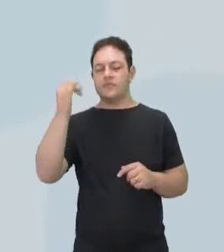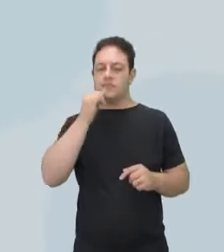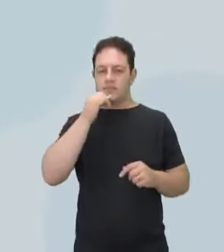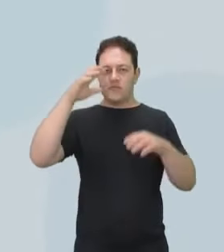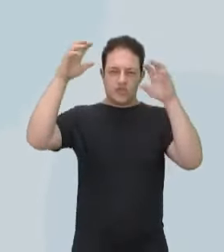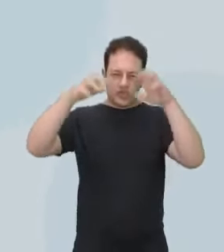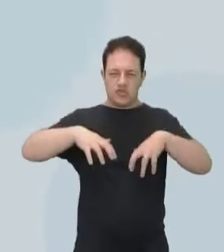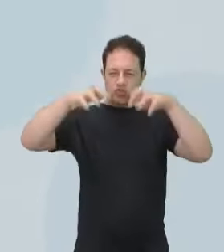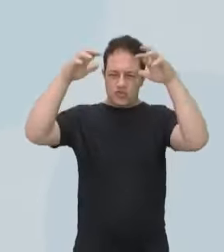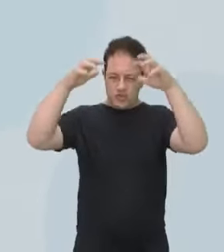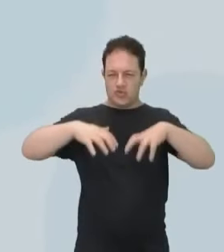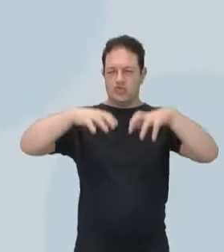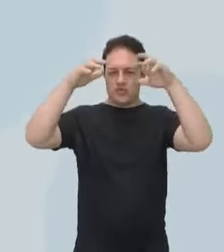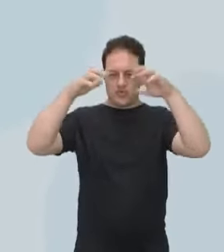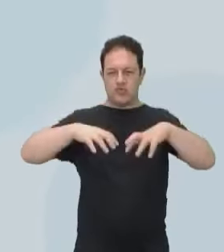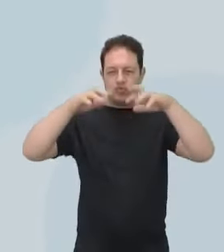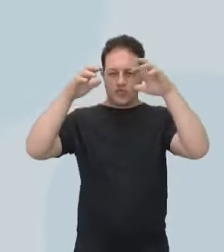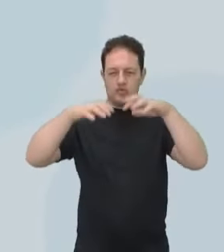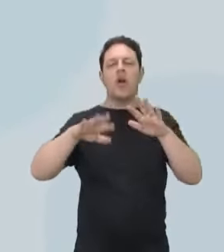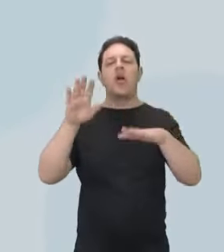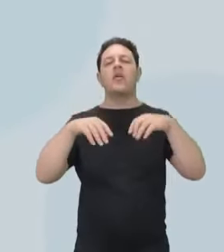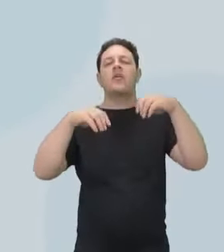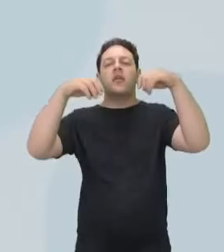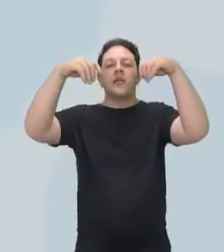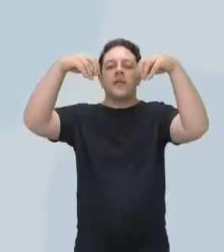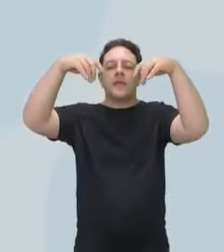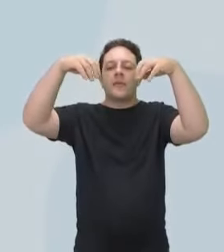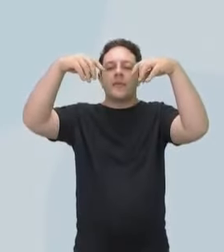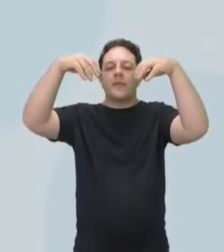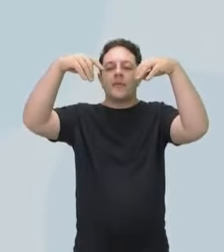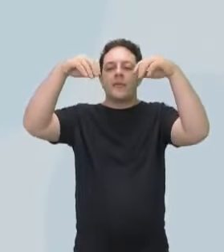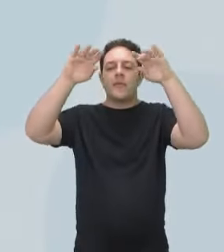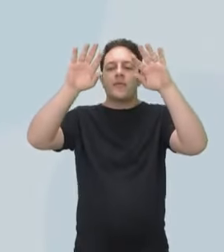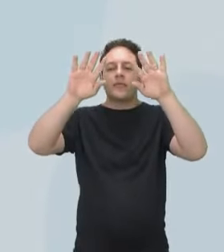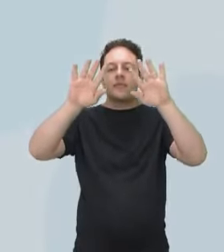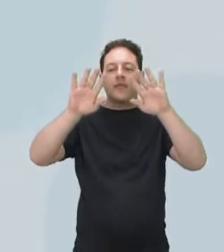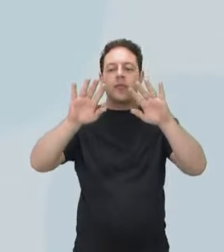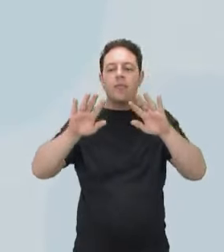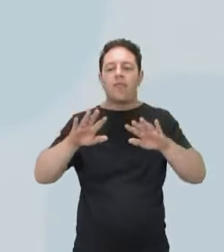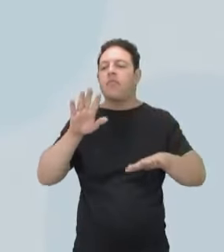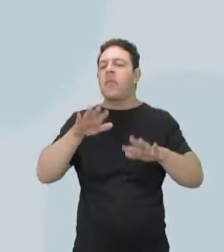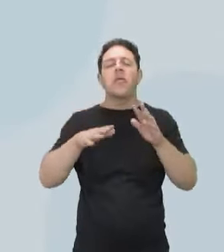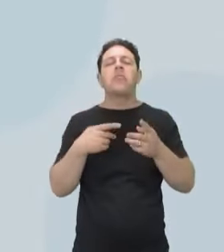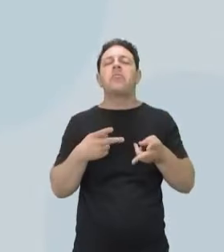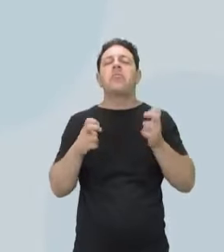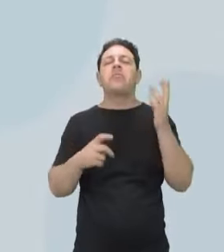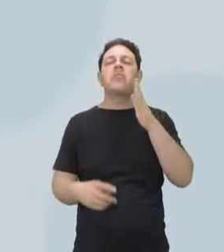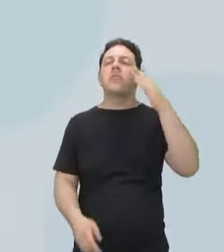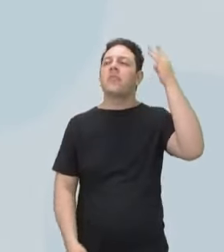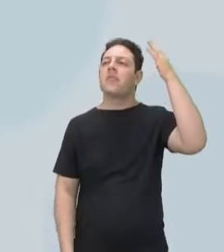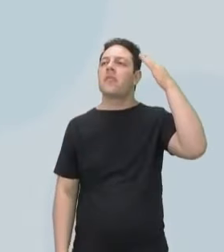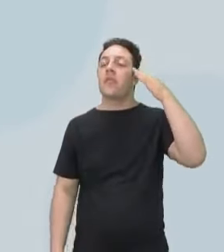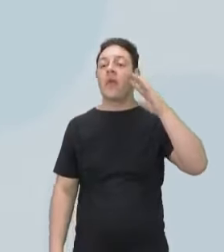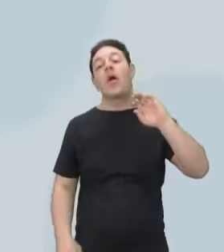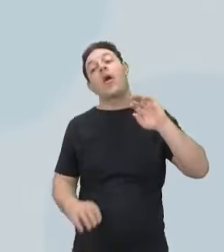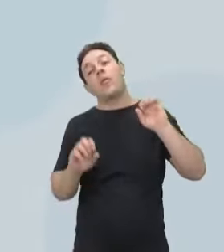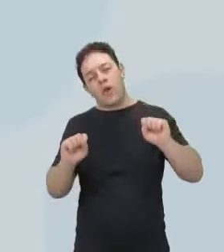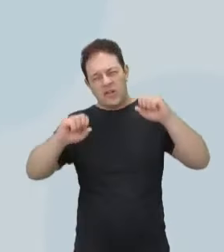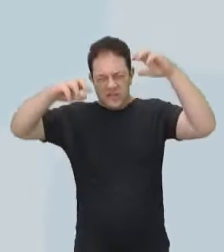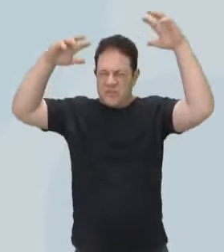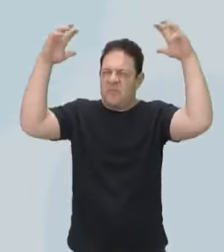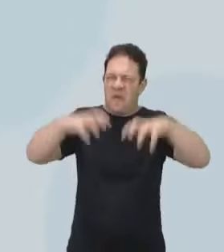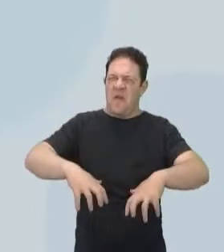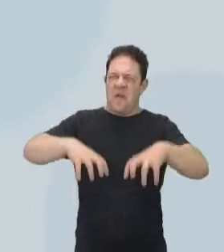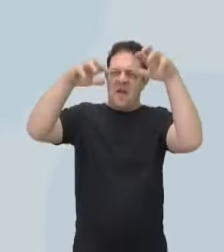é a chuva, né? Que pode ser desde uma garoa, um orvalho, né? Você nem percebe ele se depositando, até uma